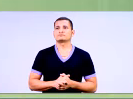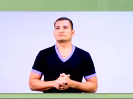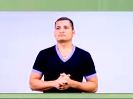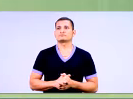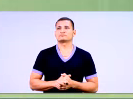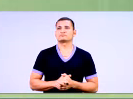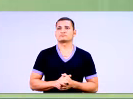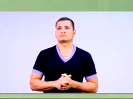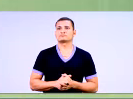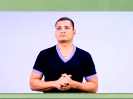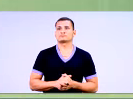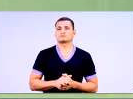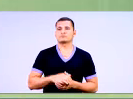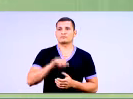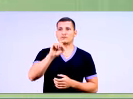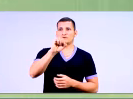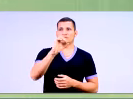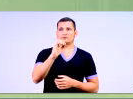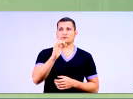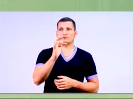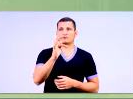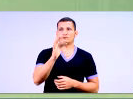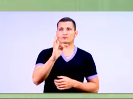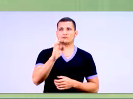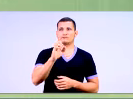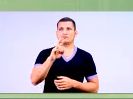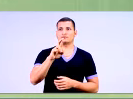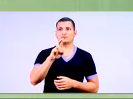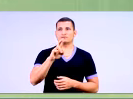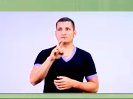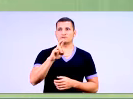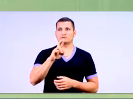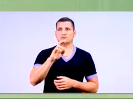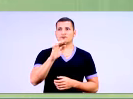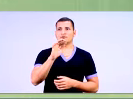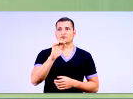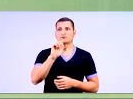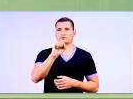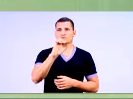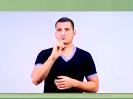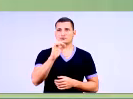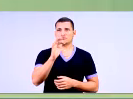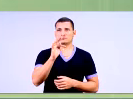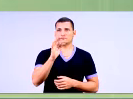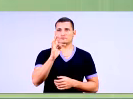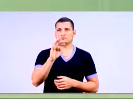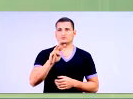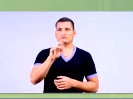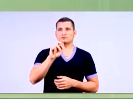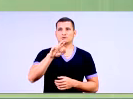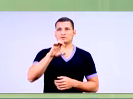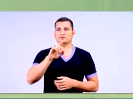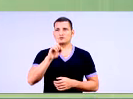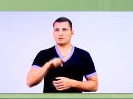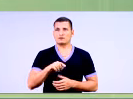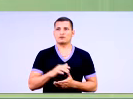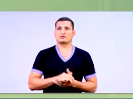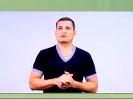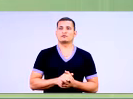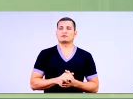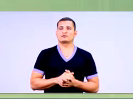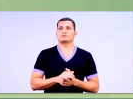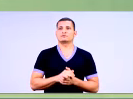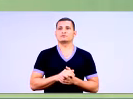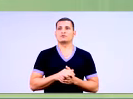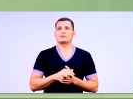ser rígido. E o software, que é a memória, é a parte mais leve do computador, por isso